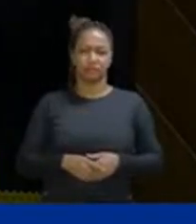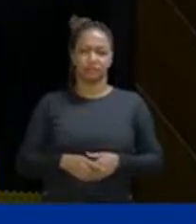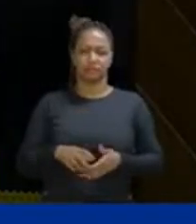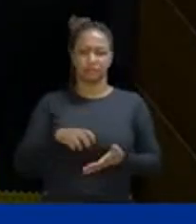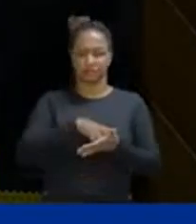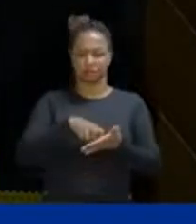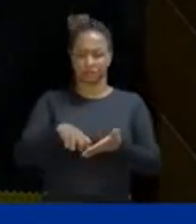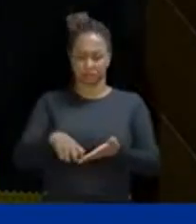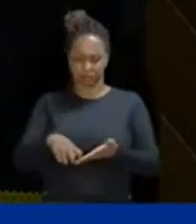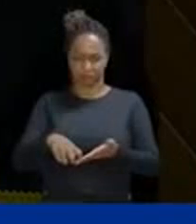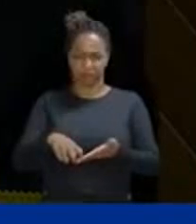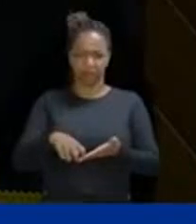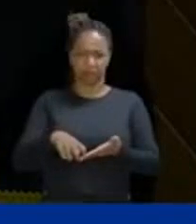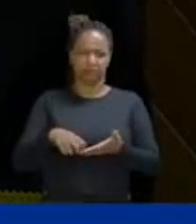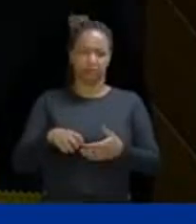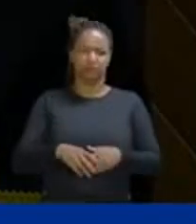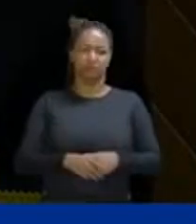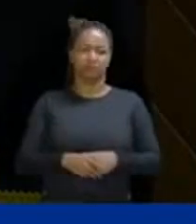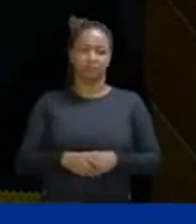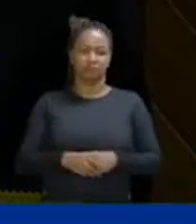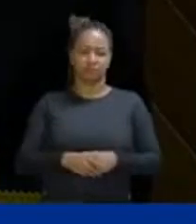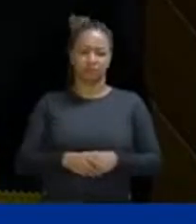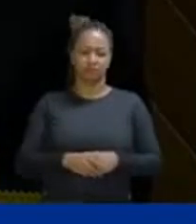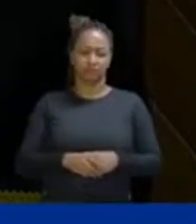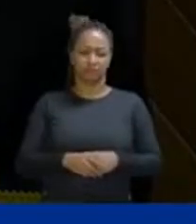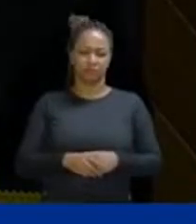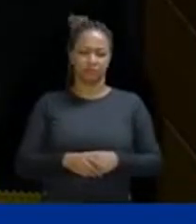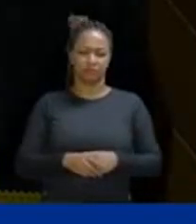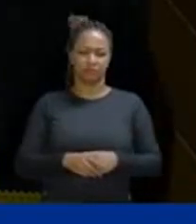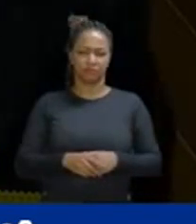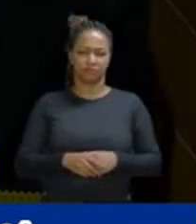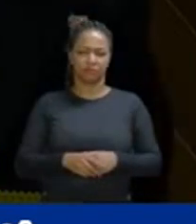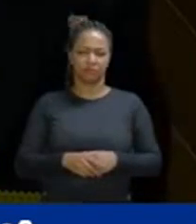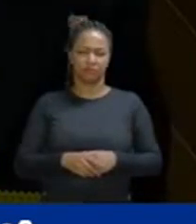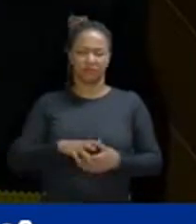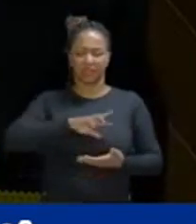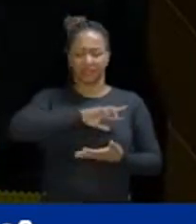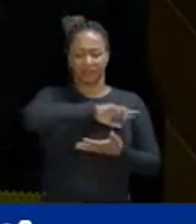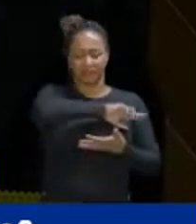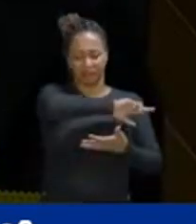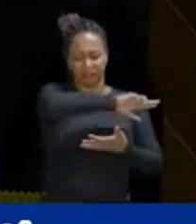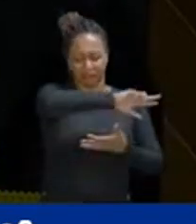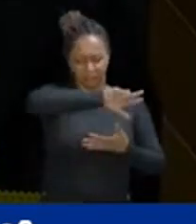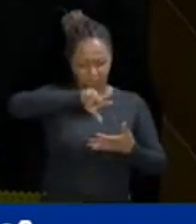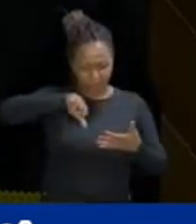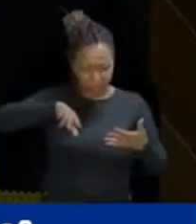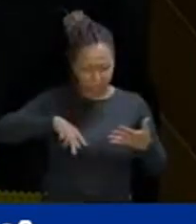condenação. No caso, a conjugação de diversos